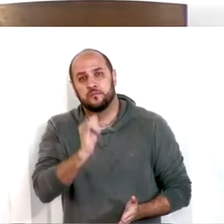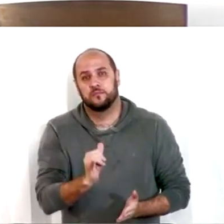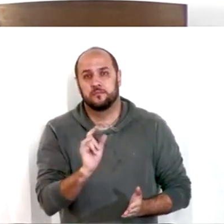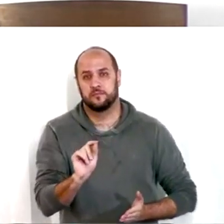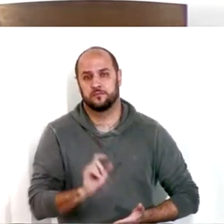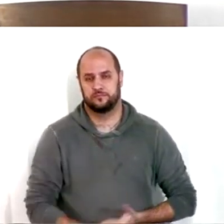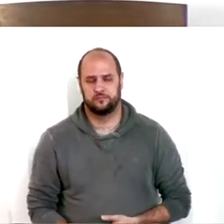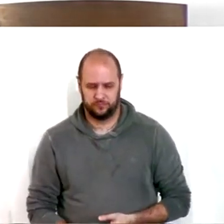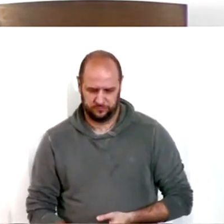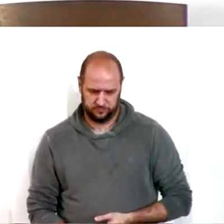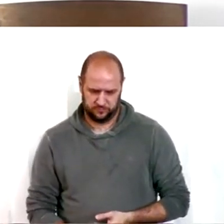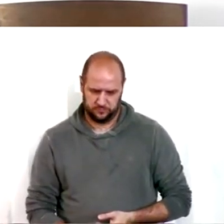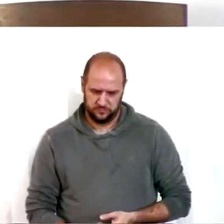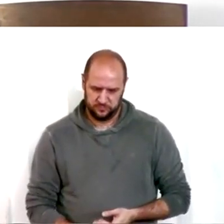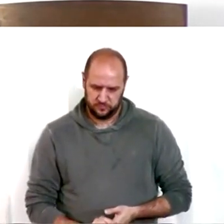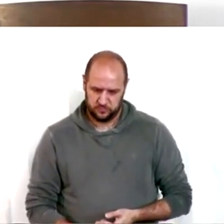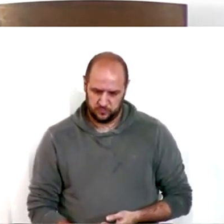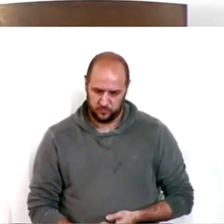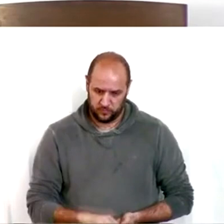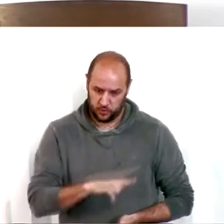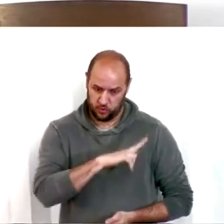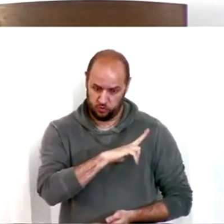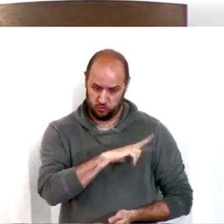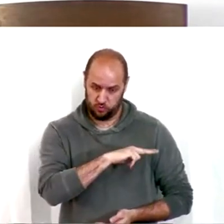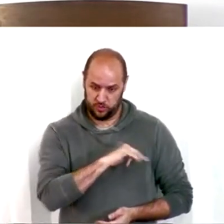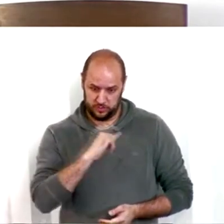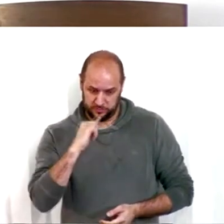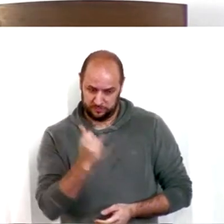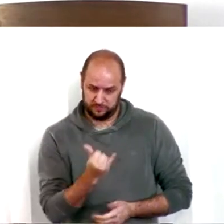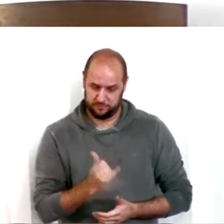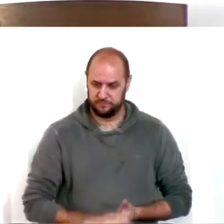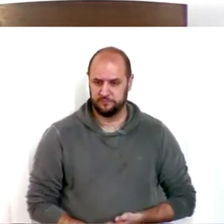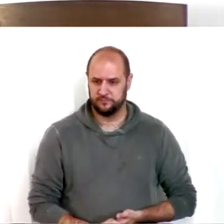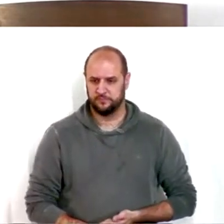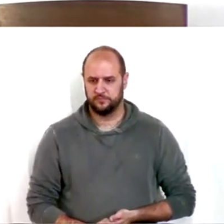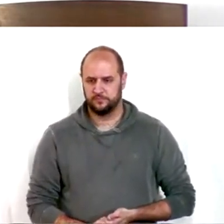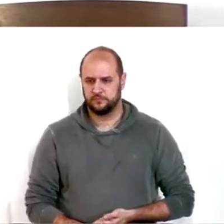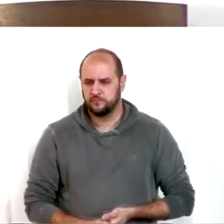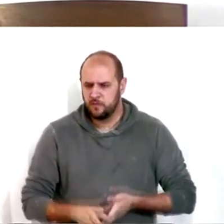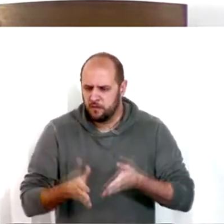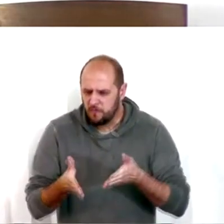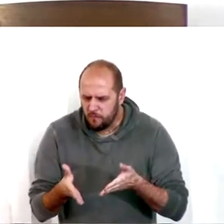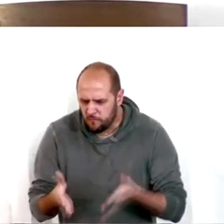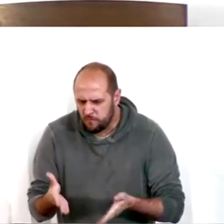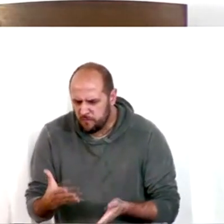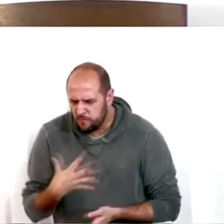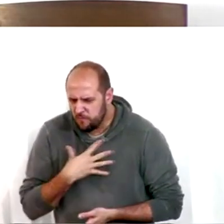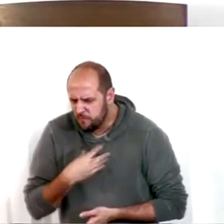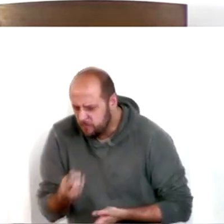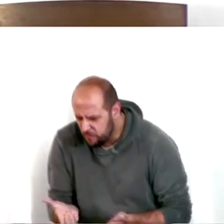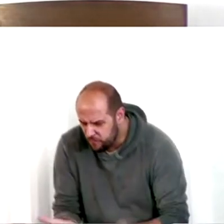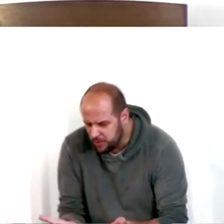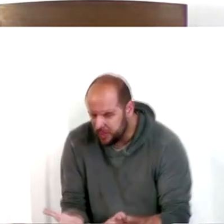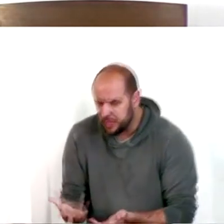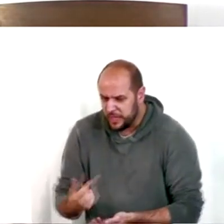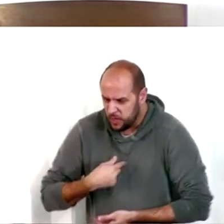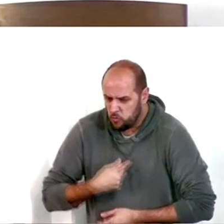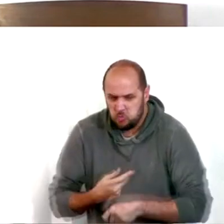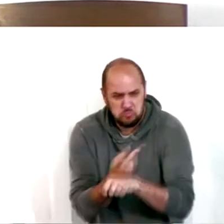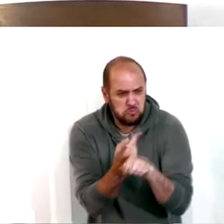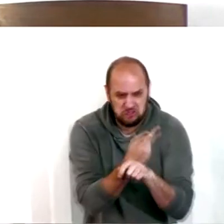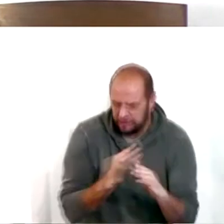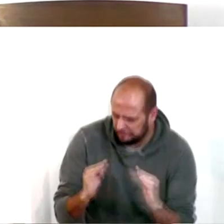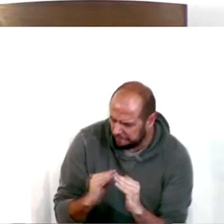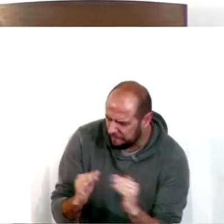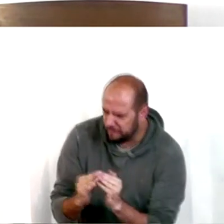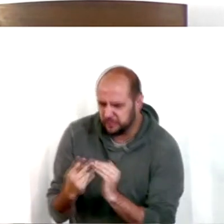Senhor: Disse-lhe Noemi, sua sogra: Minha filha, não hei de eu buscar-te um